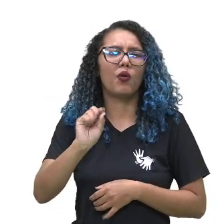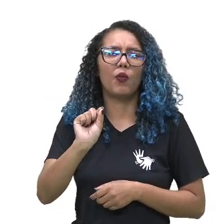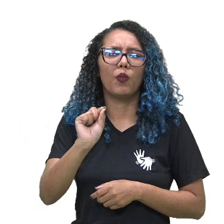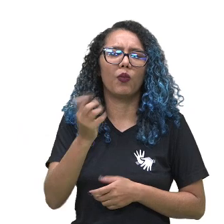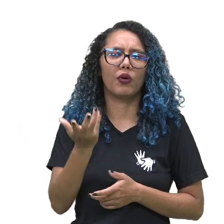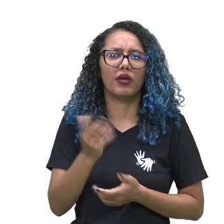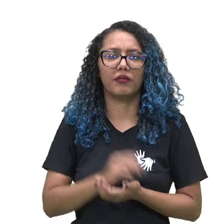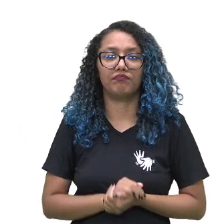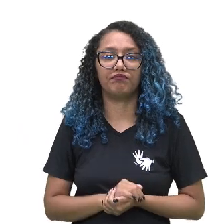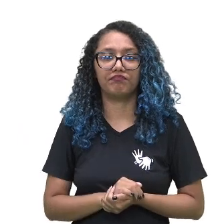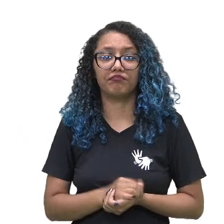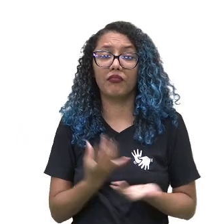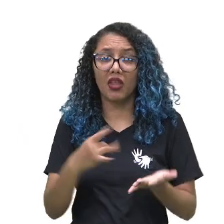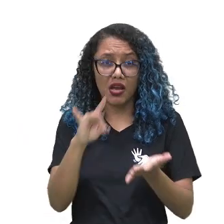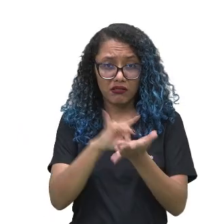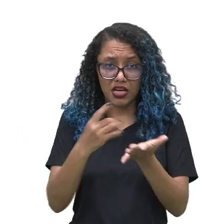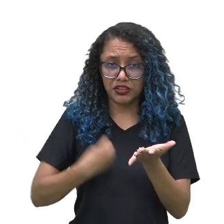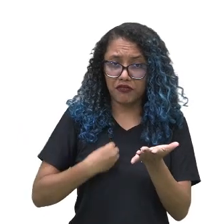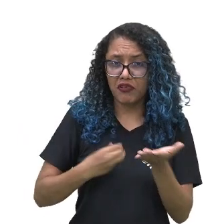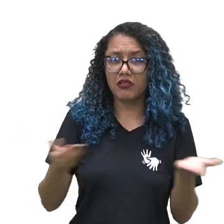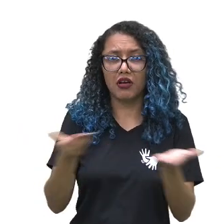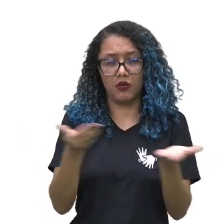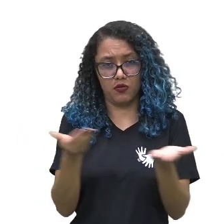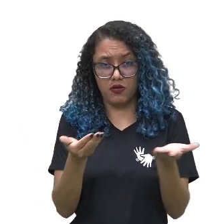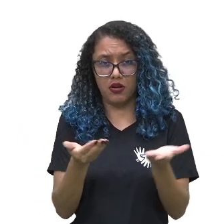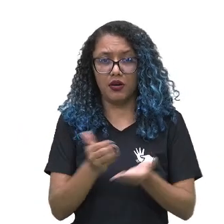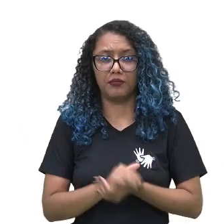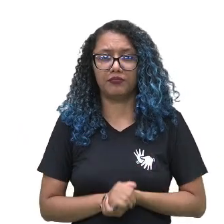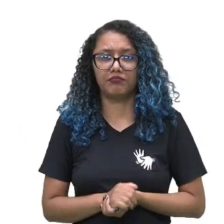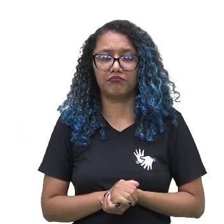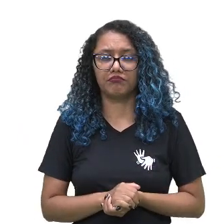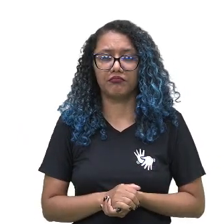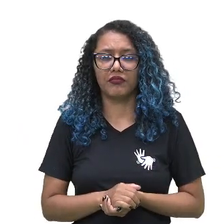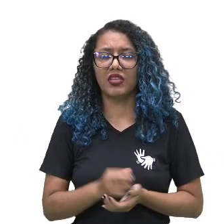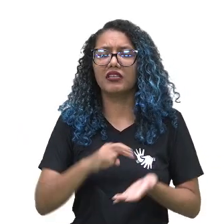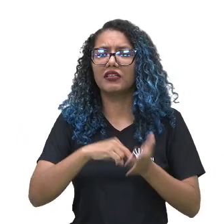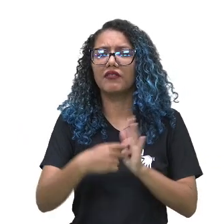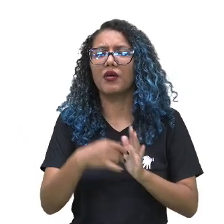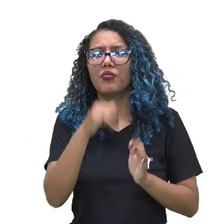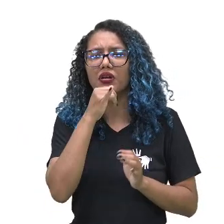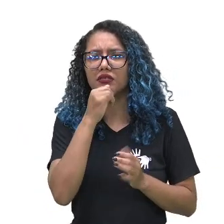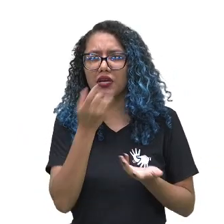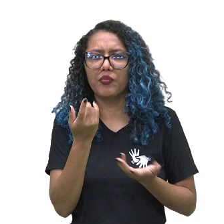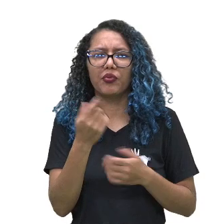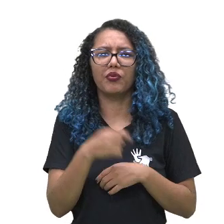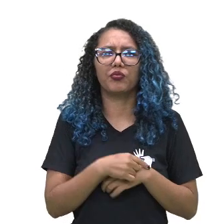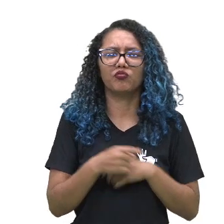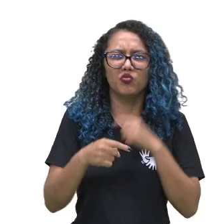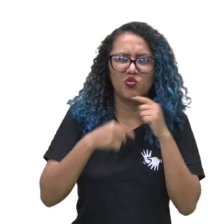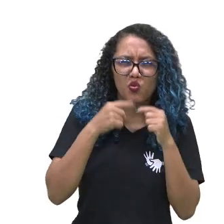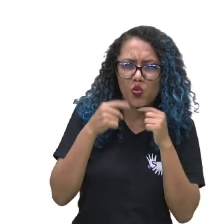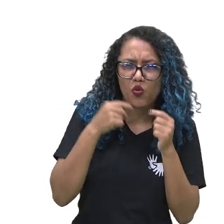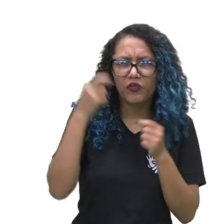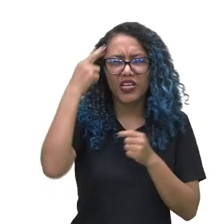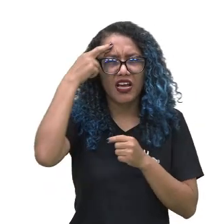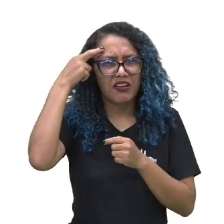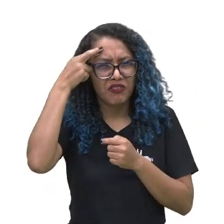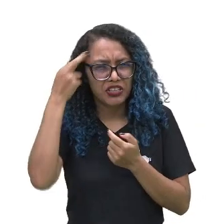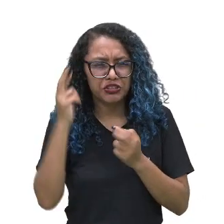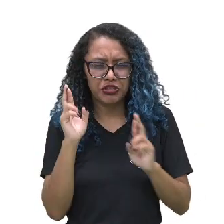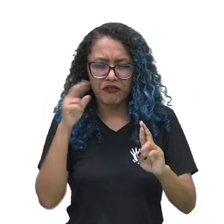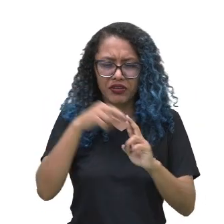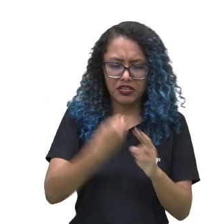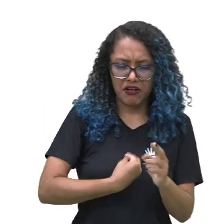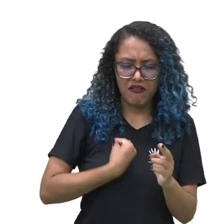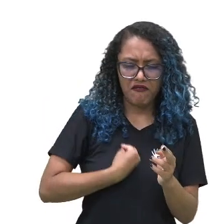a realidade que a gente vive, né? Você, então, não questiona essa realidade. Ela vai funcionar para manter